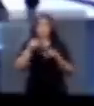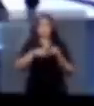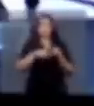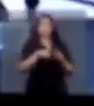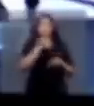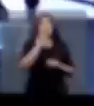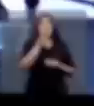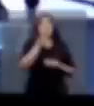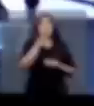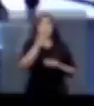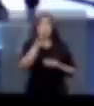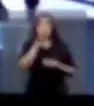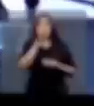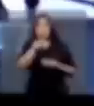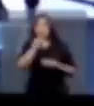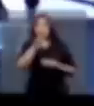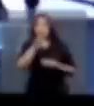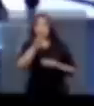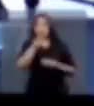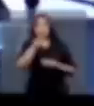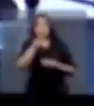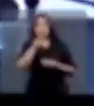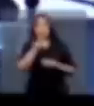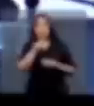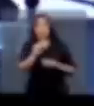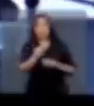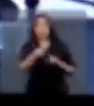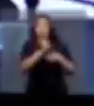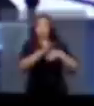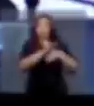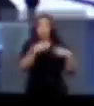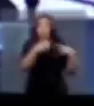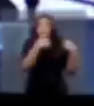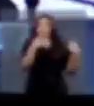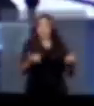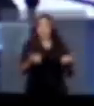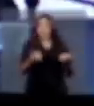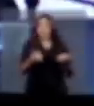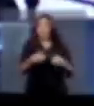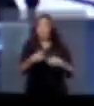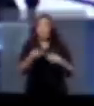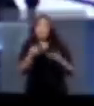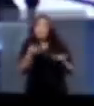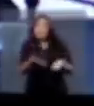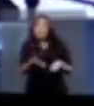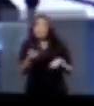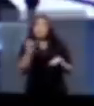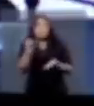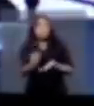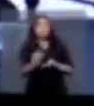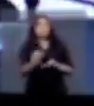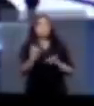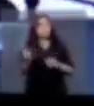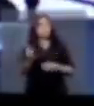quinto da constituição desde sua concepção até a morte natural isso é o mínimo de razoabilidade